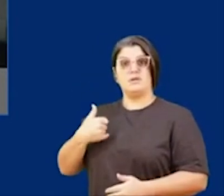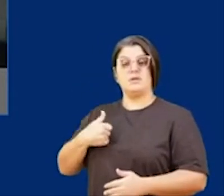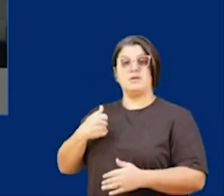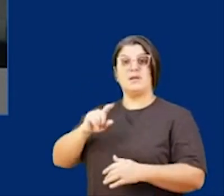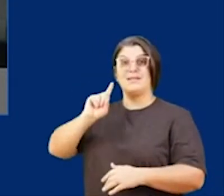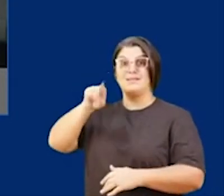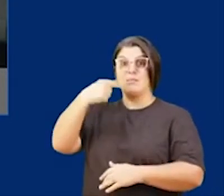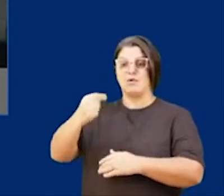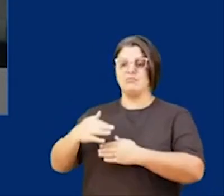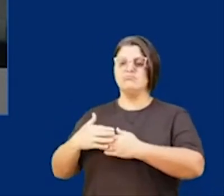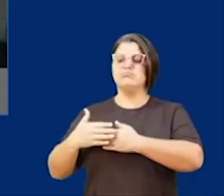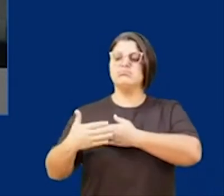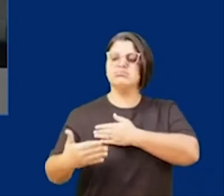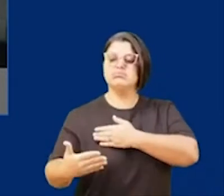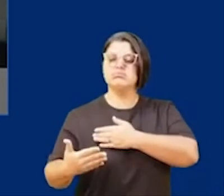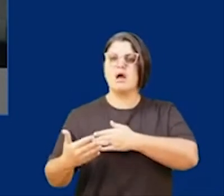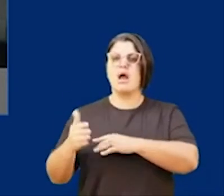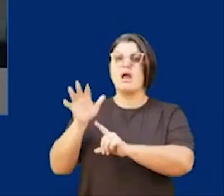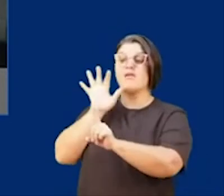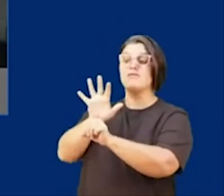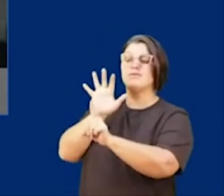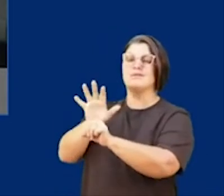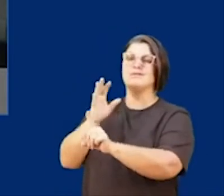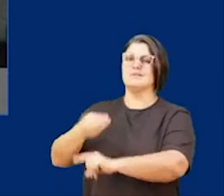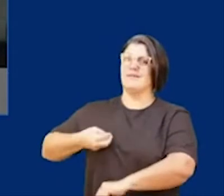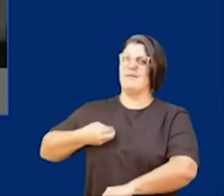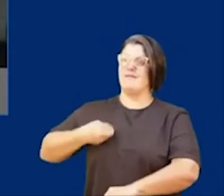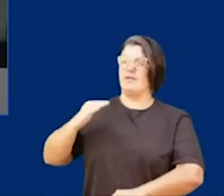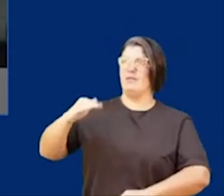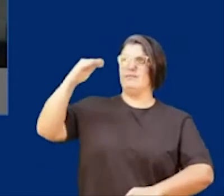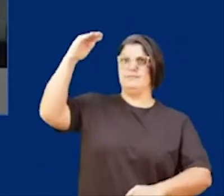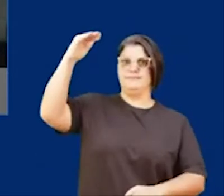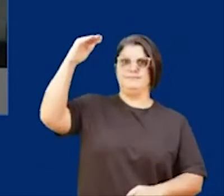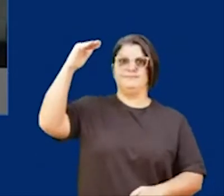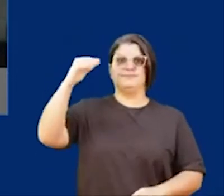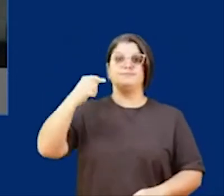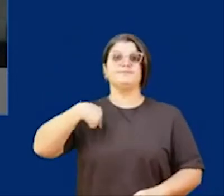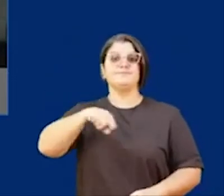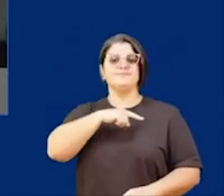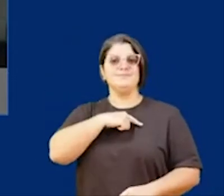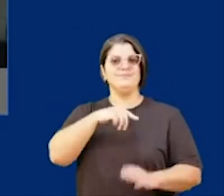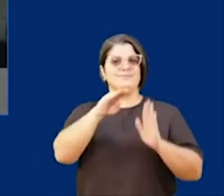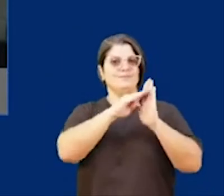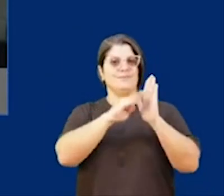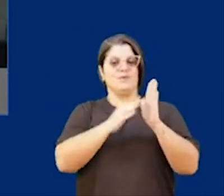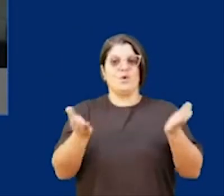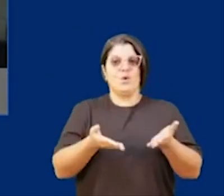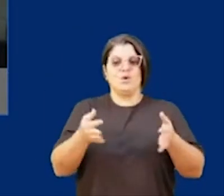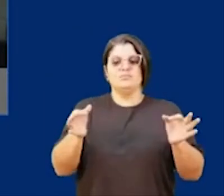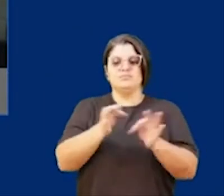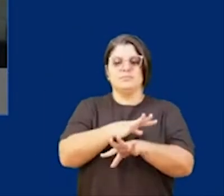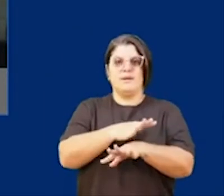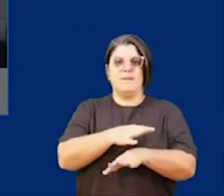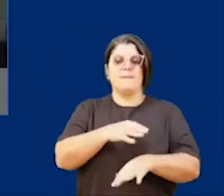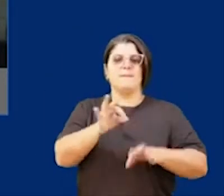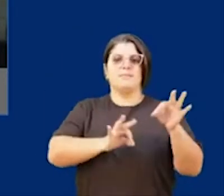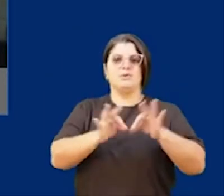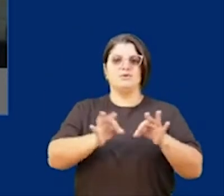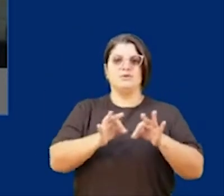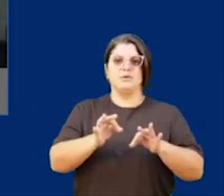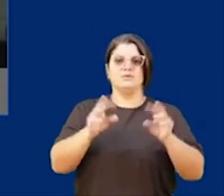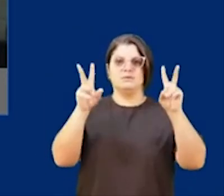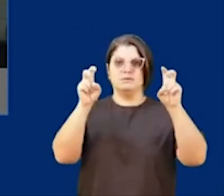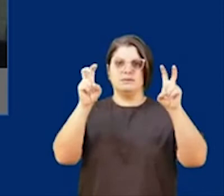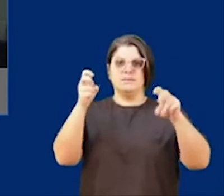adulta. O nosso encontro de hoje encerra a programação do projeto e tem como tema amamentação e